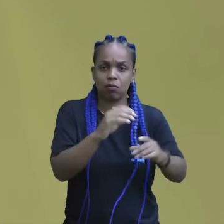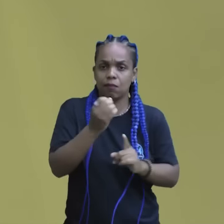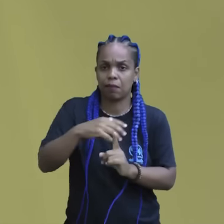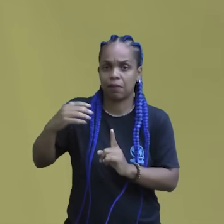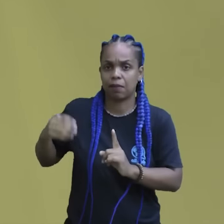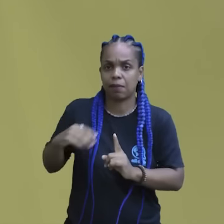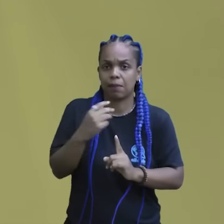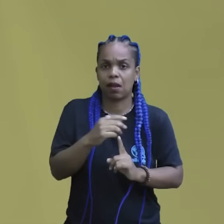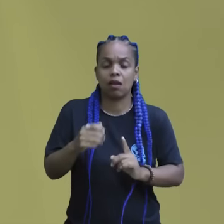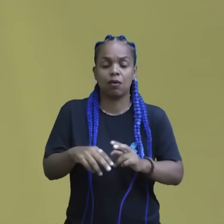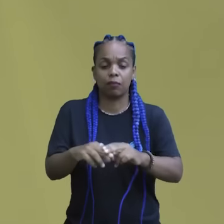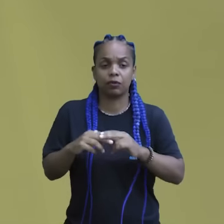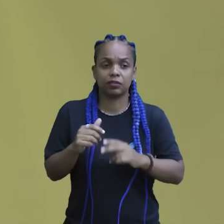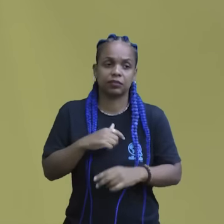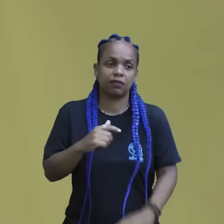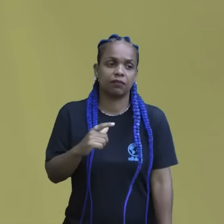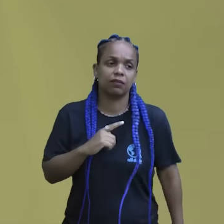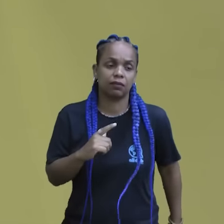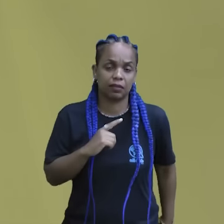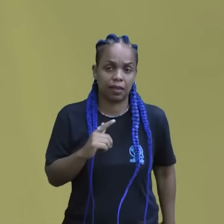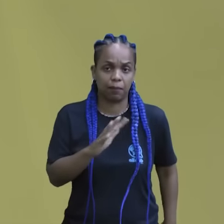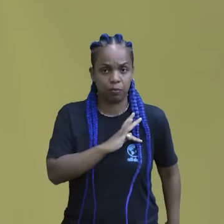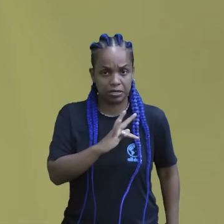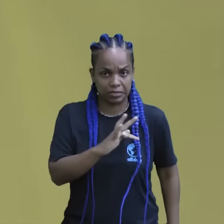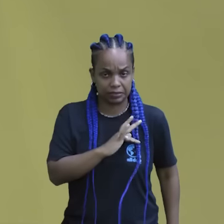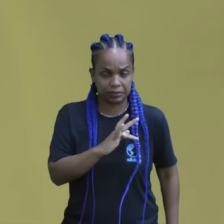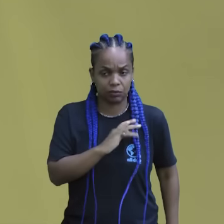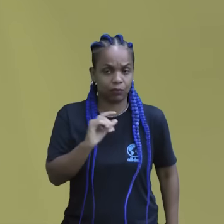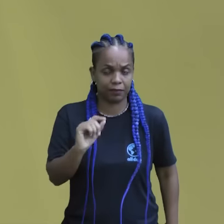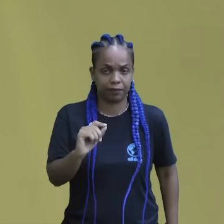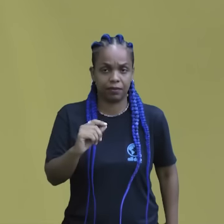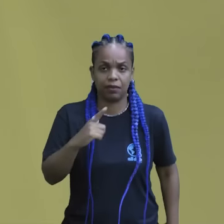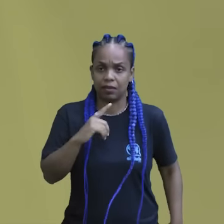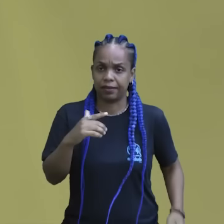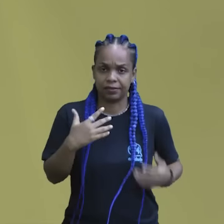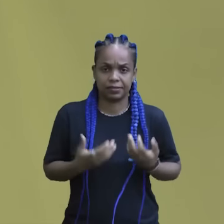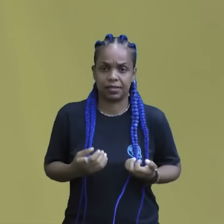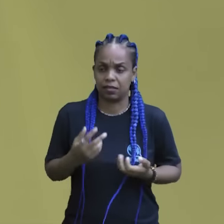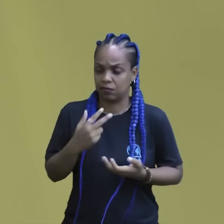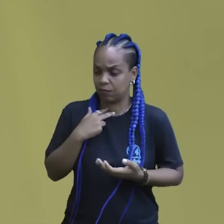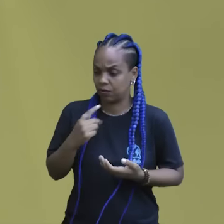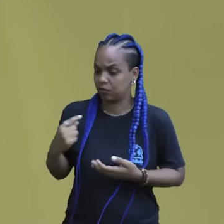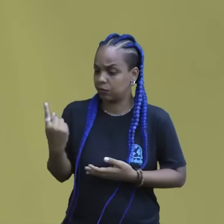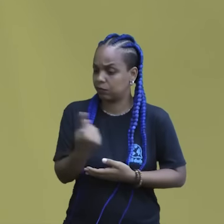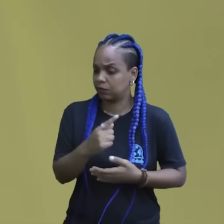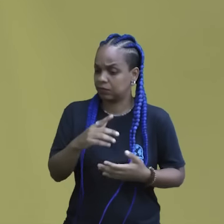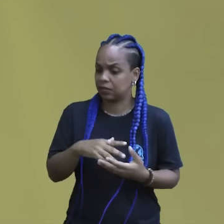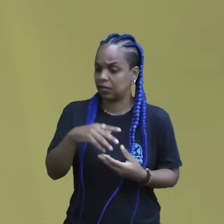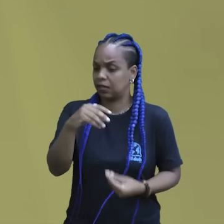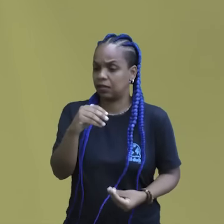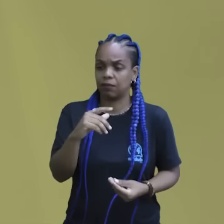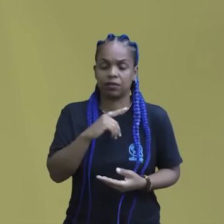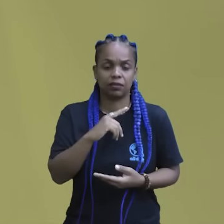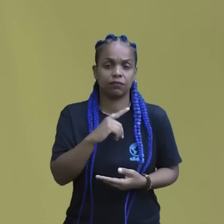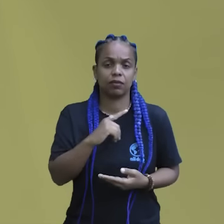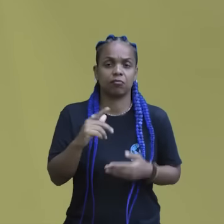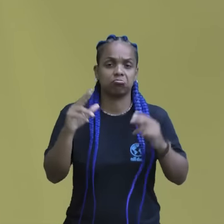nossas almas depósitos de crenças ancestrais. Aí ele fala do espiritismo,